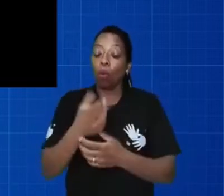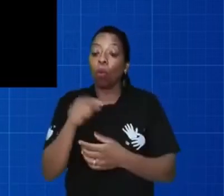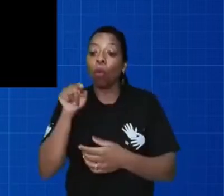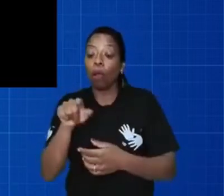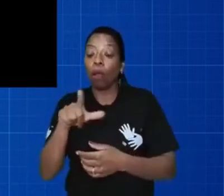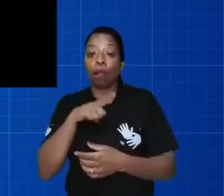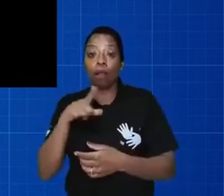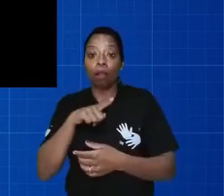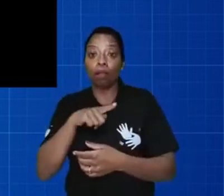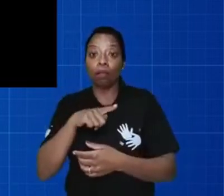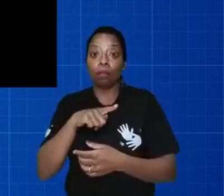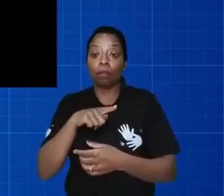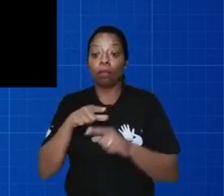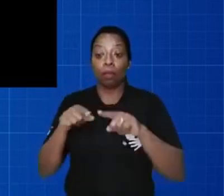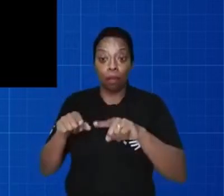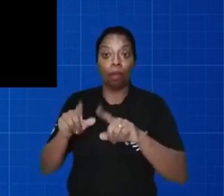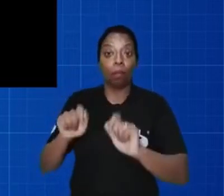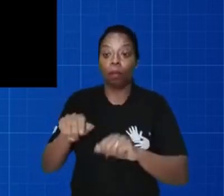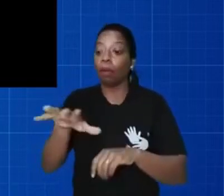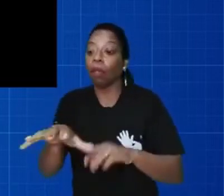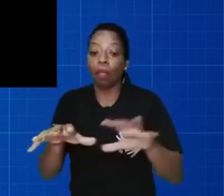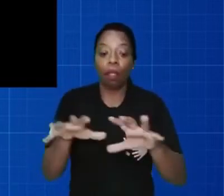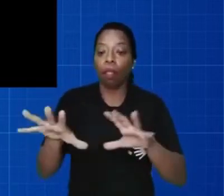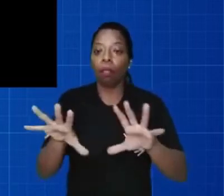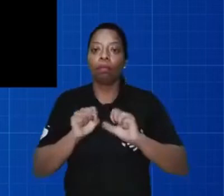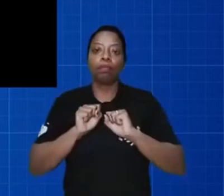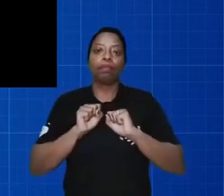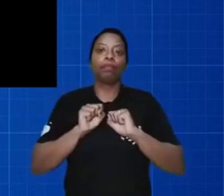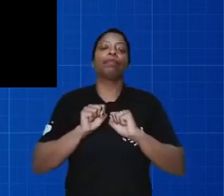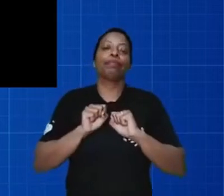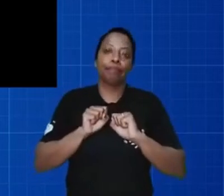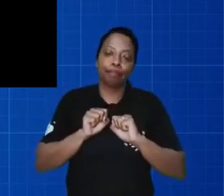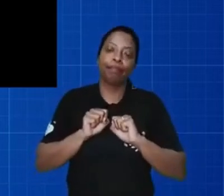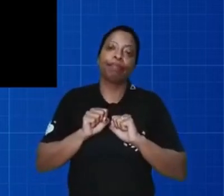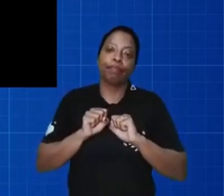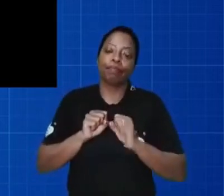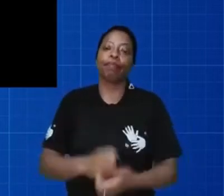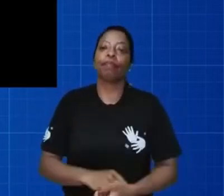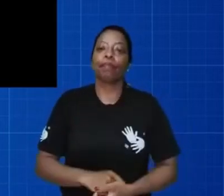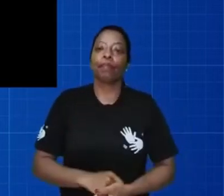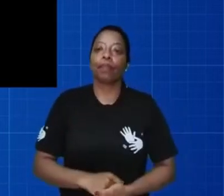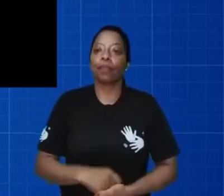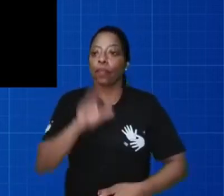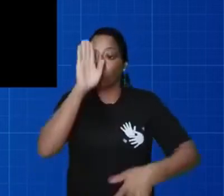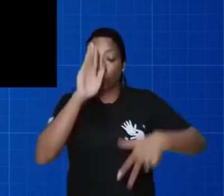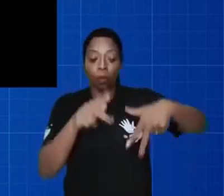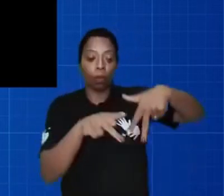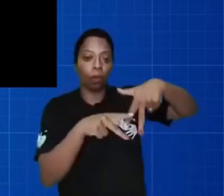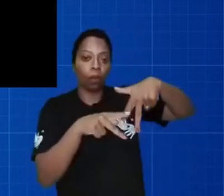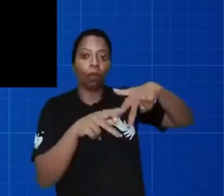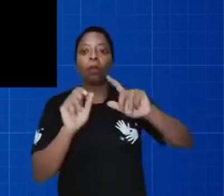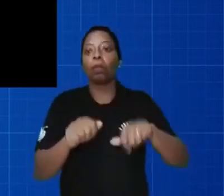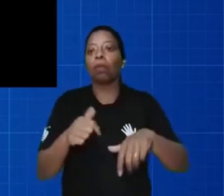feita a transmissão. Ele pode causar paralisia por toda a vida e até mesmo ser fatal. Muitas pessoas, até